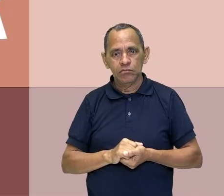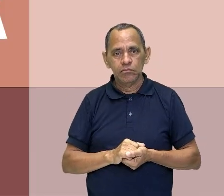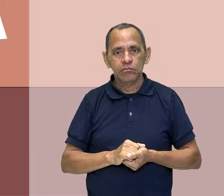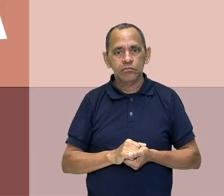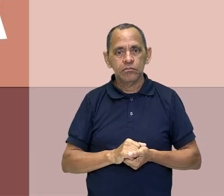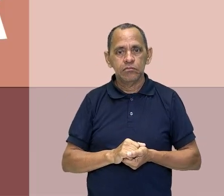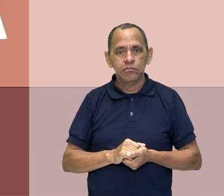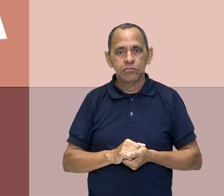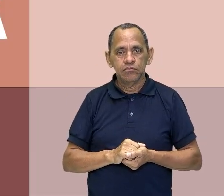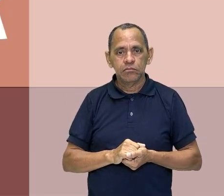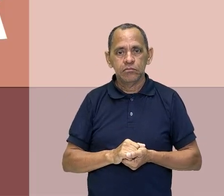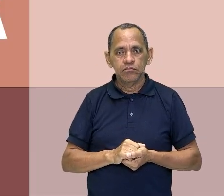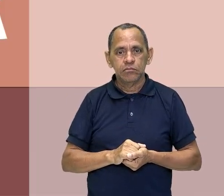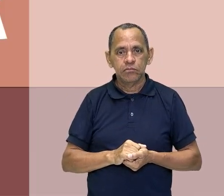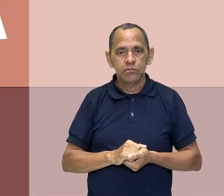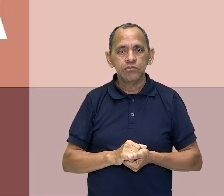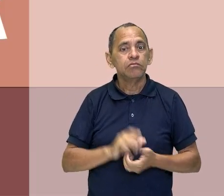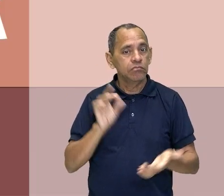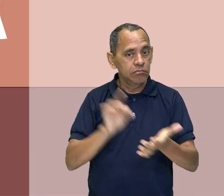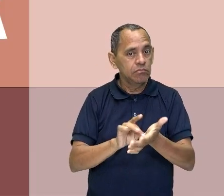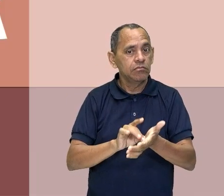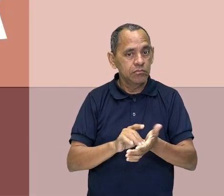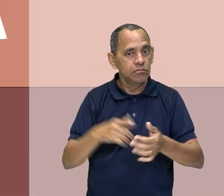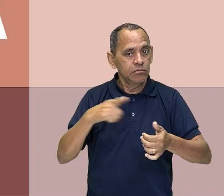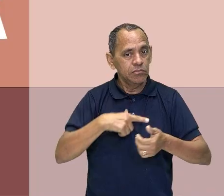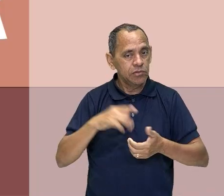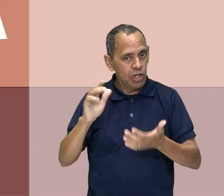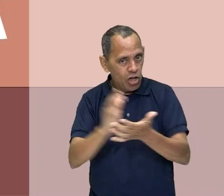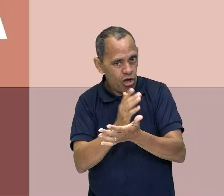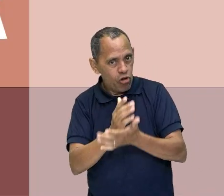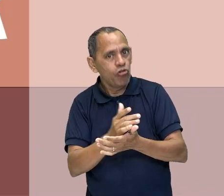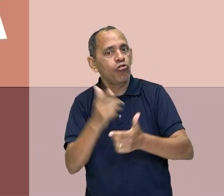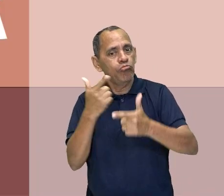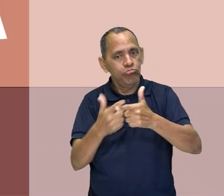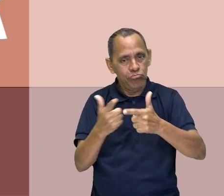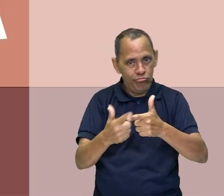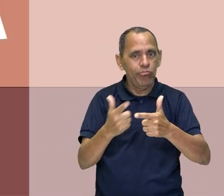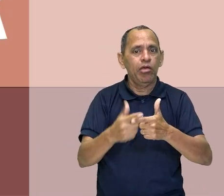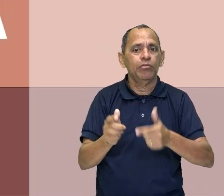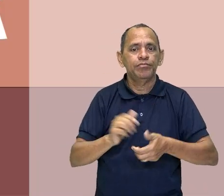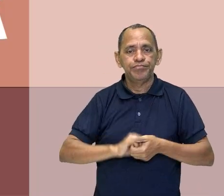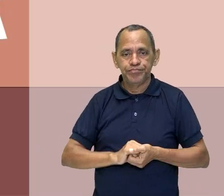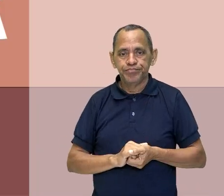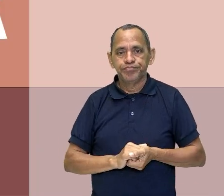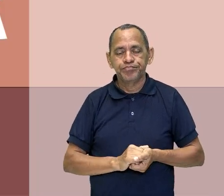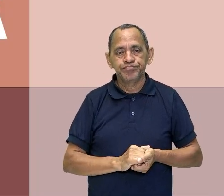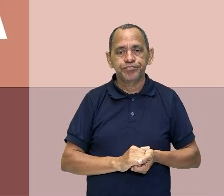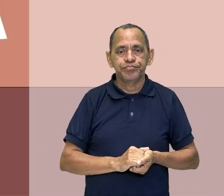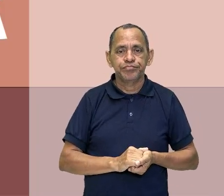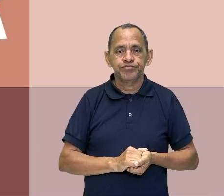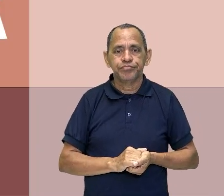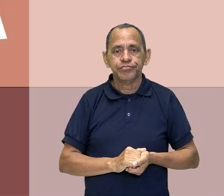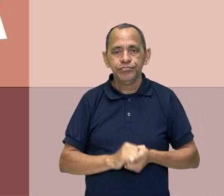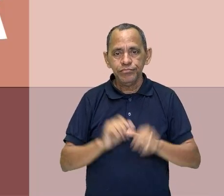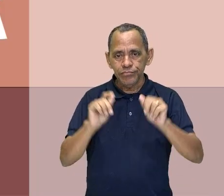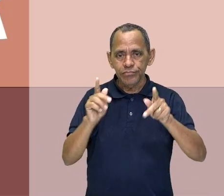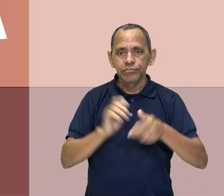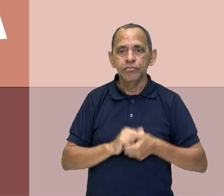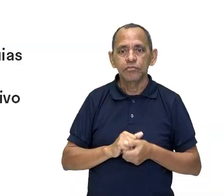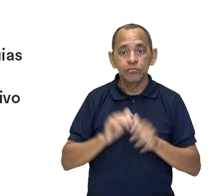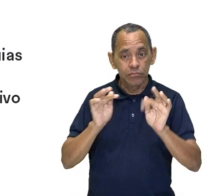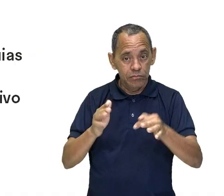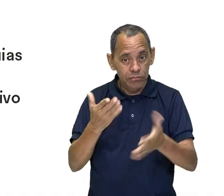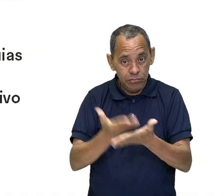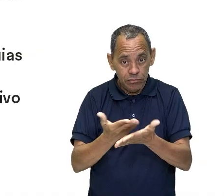vontade do coronel, ele obviamente receberia algumas sanções, algum corretivo. Beleza, gente? Vamos finalizar então a nossa